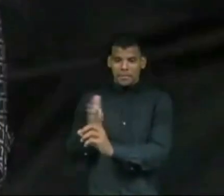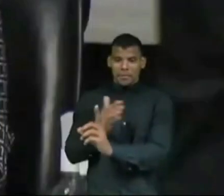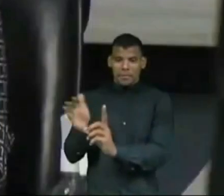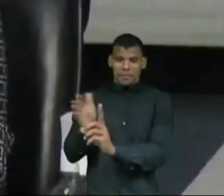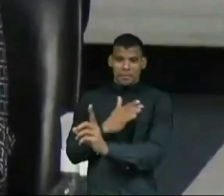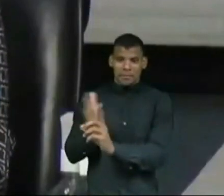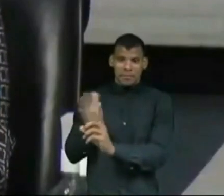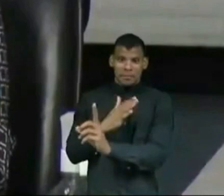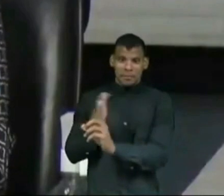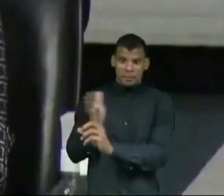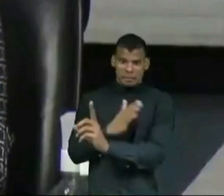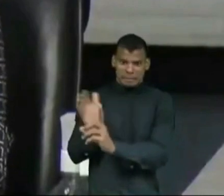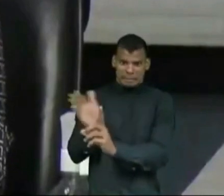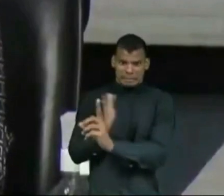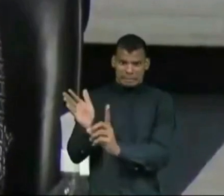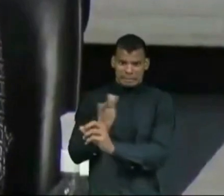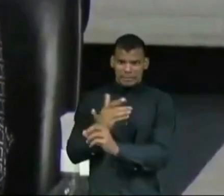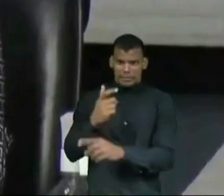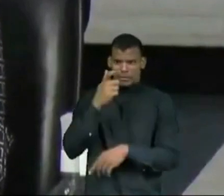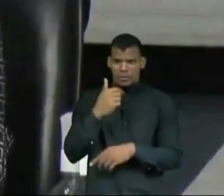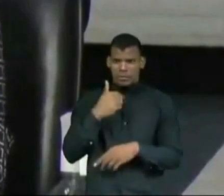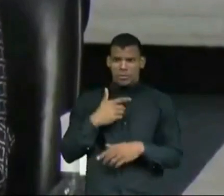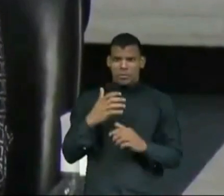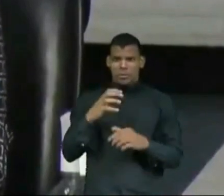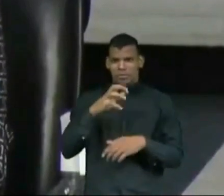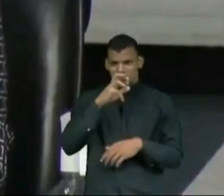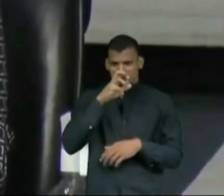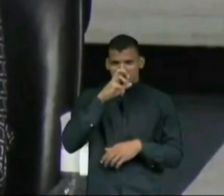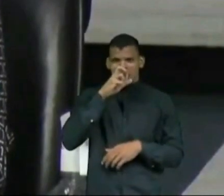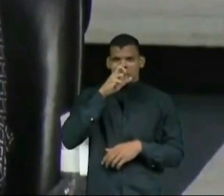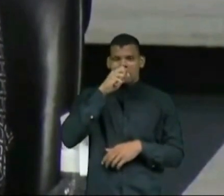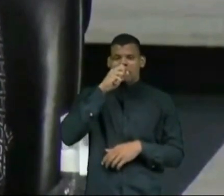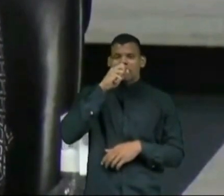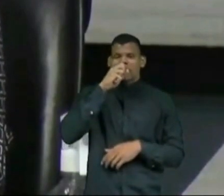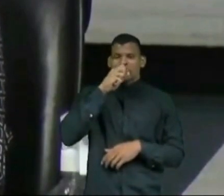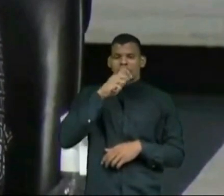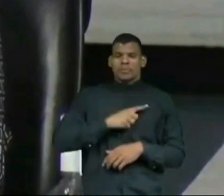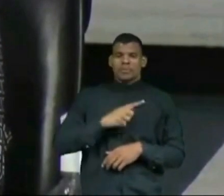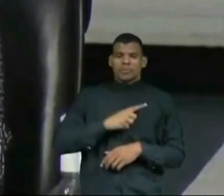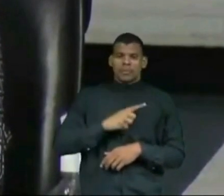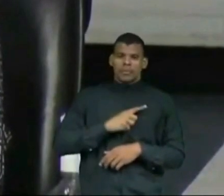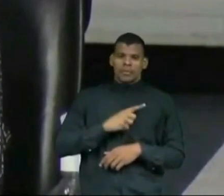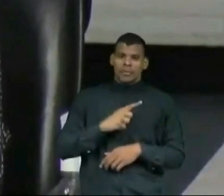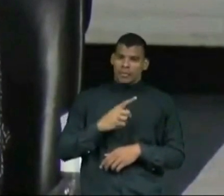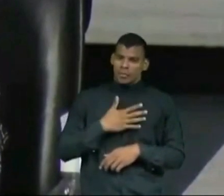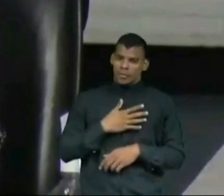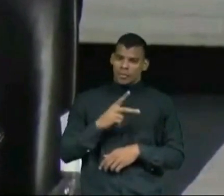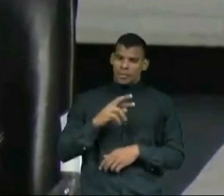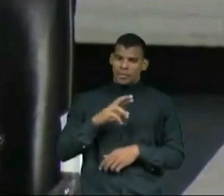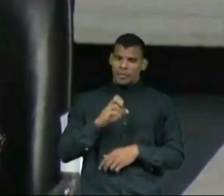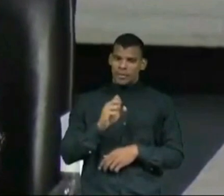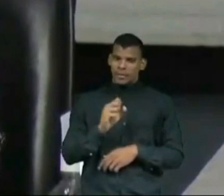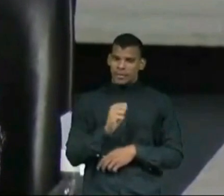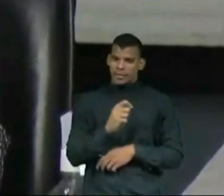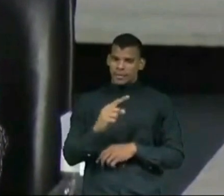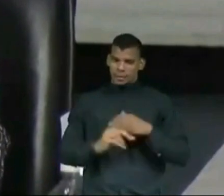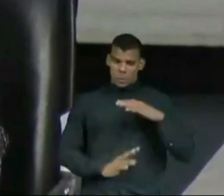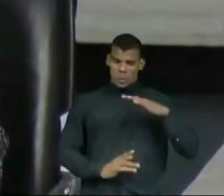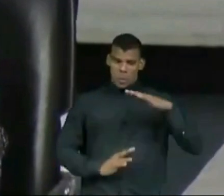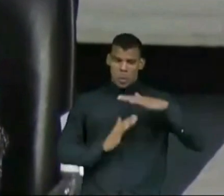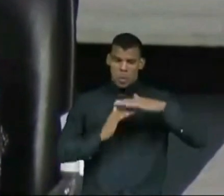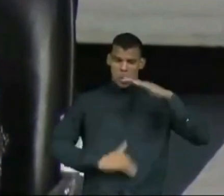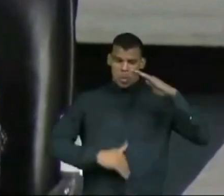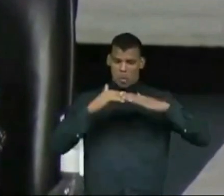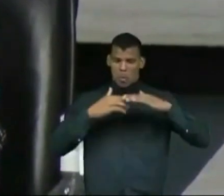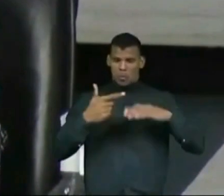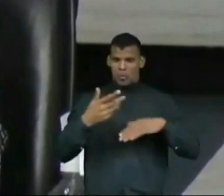Eu estou aqui respirando profundamente, com toda certeza minha pressão vai aqui para 240 por 160 e eu